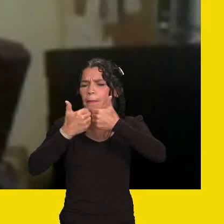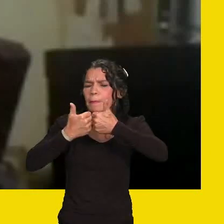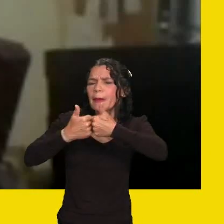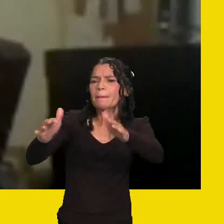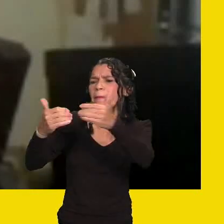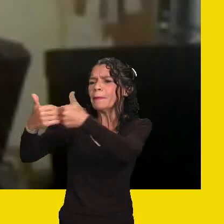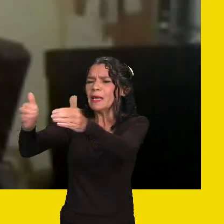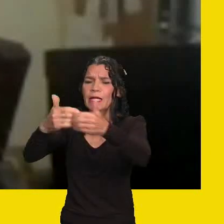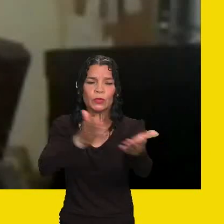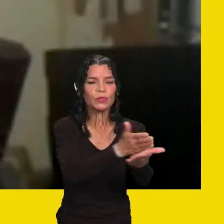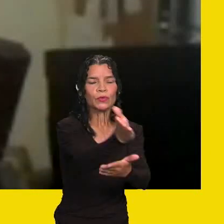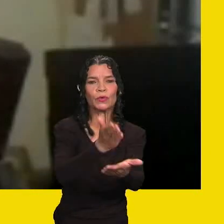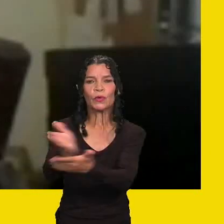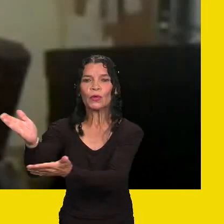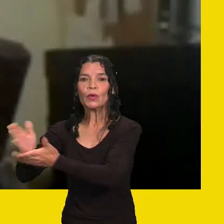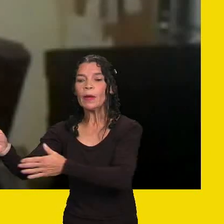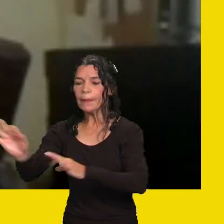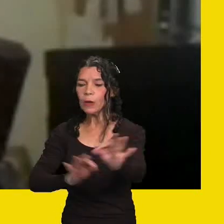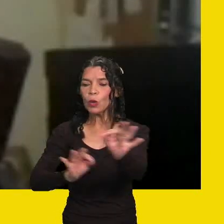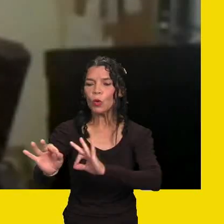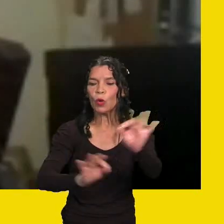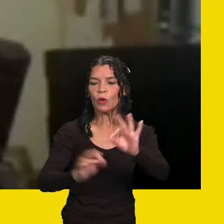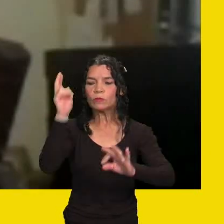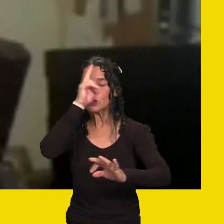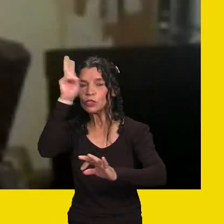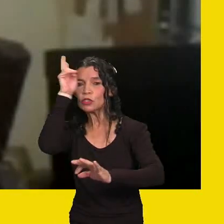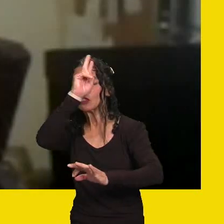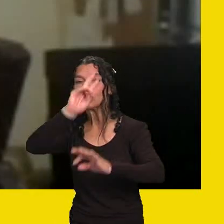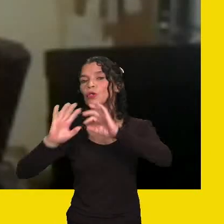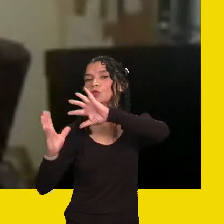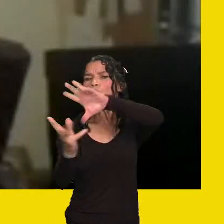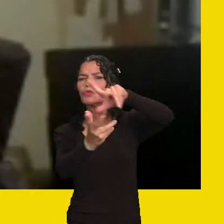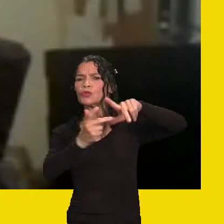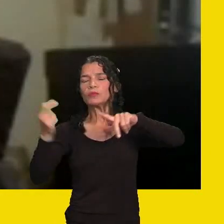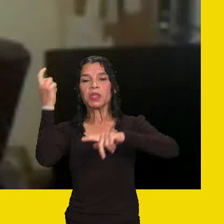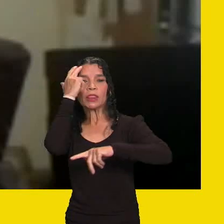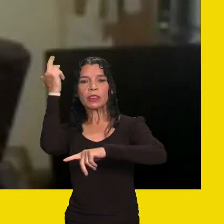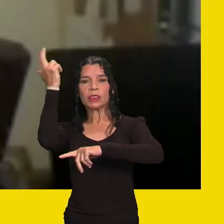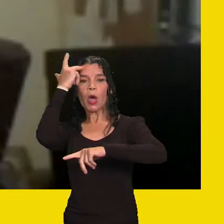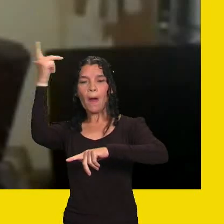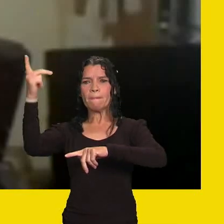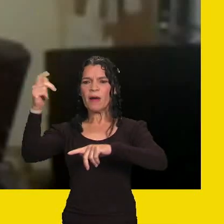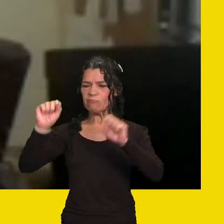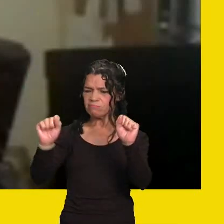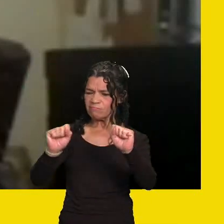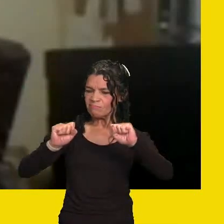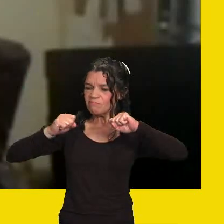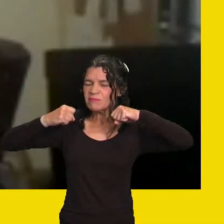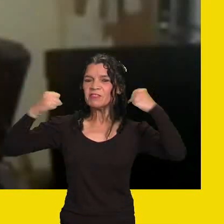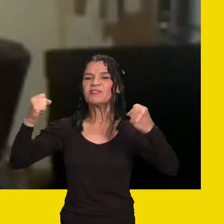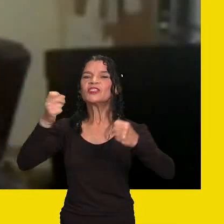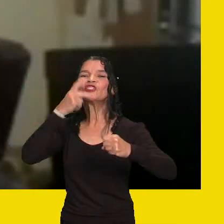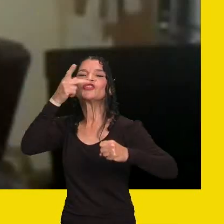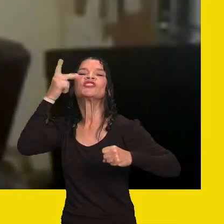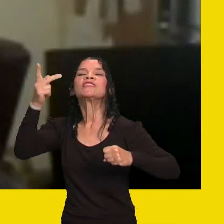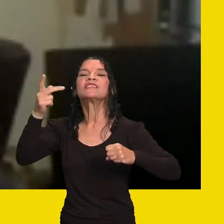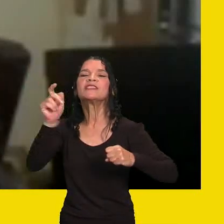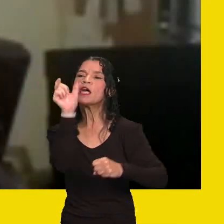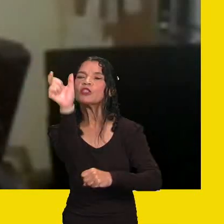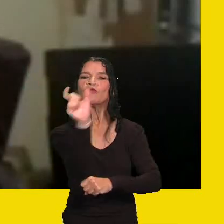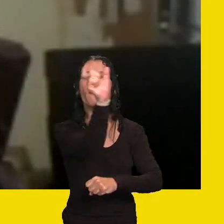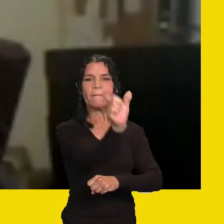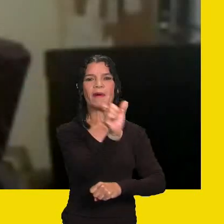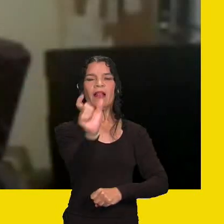novos caminhos, o projeto histórico de um mundo comum, a bravura de dizer a sua